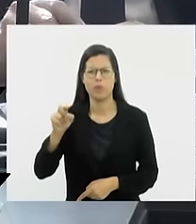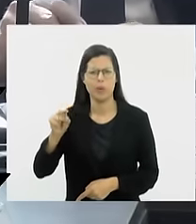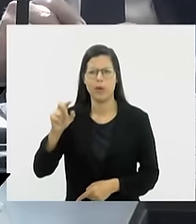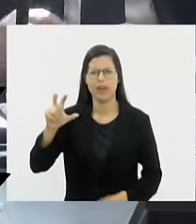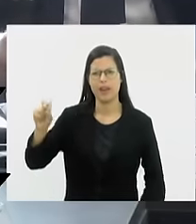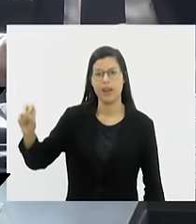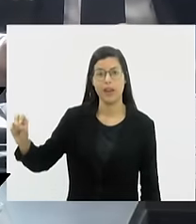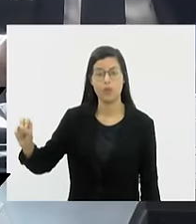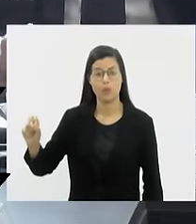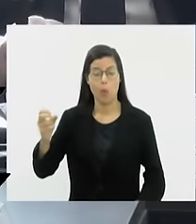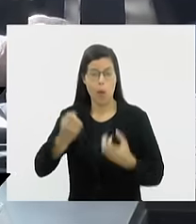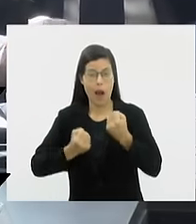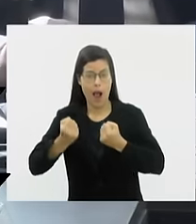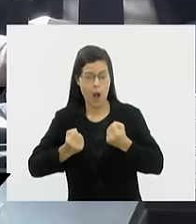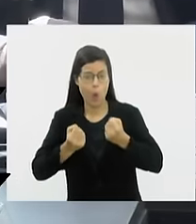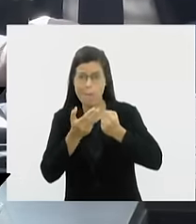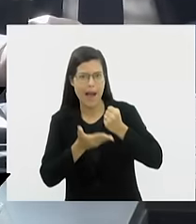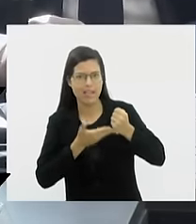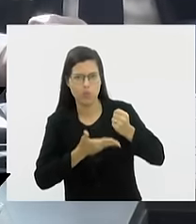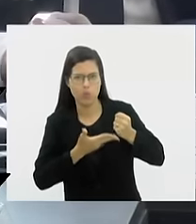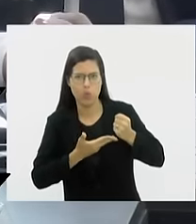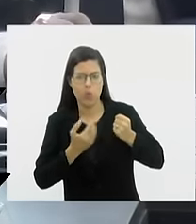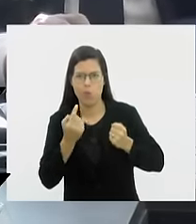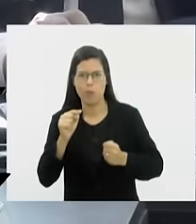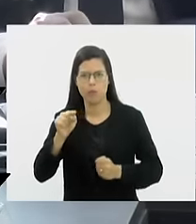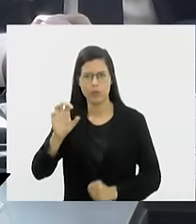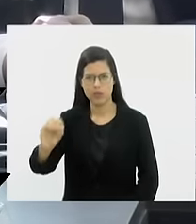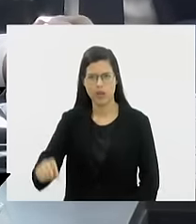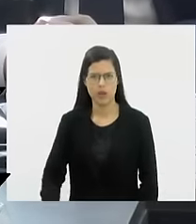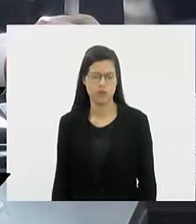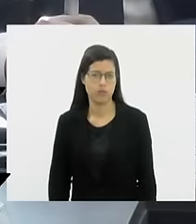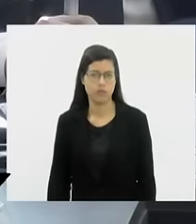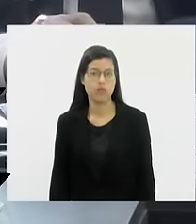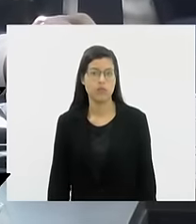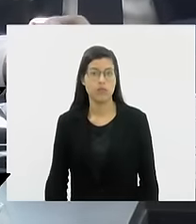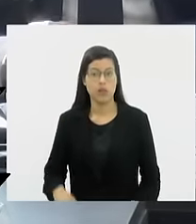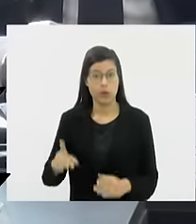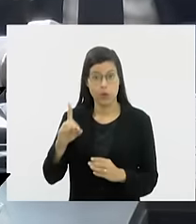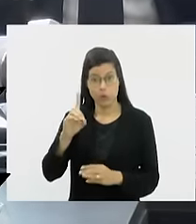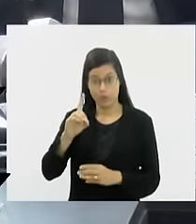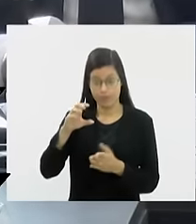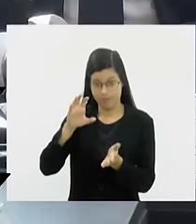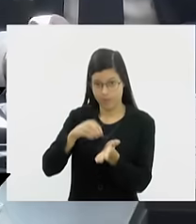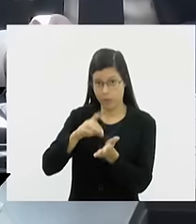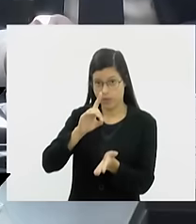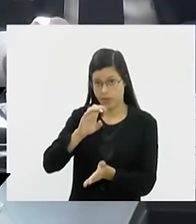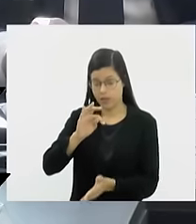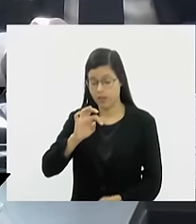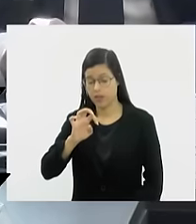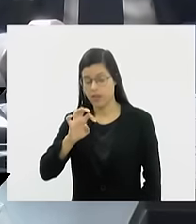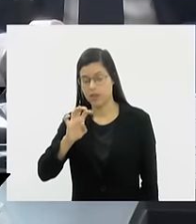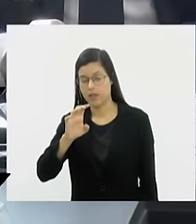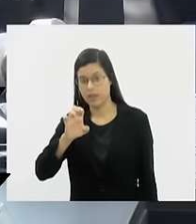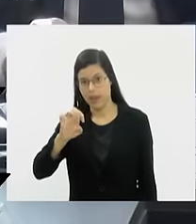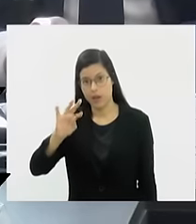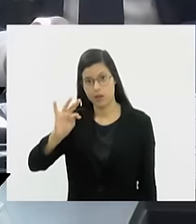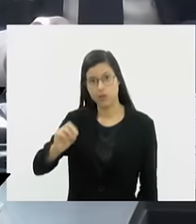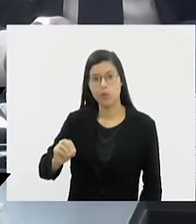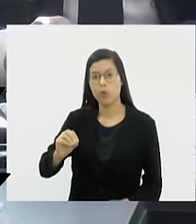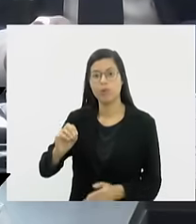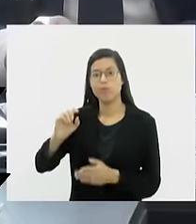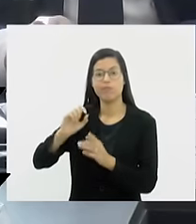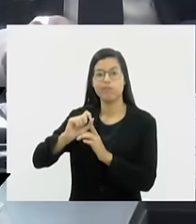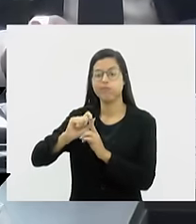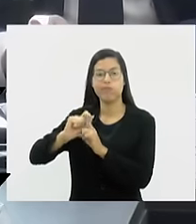carro básico, 1.0. O Detro abriu o chamamento para 10 mil. E carro blindado, estão locando... Qual é a